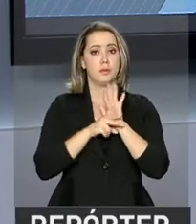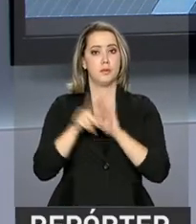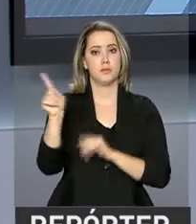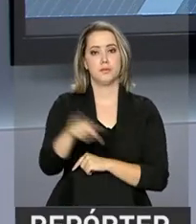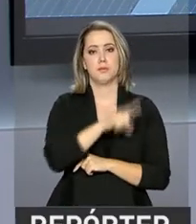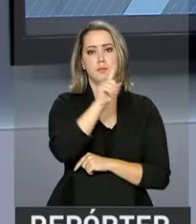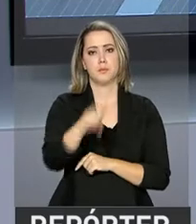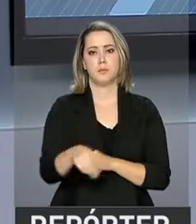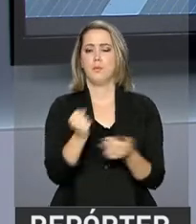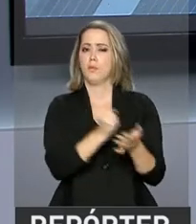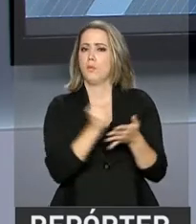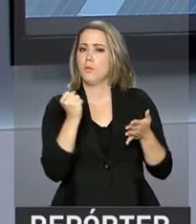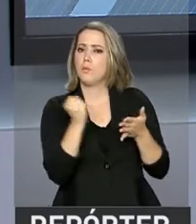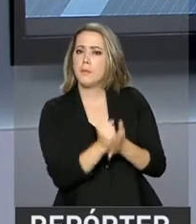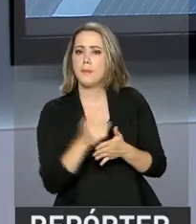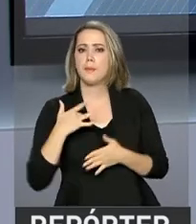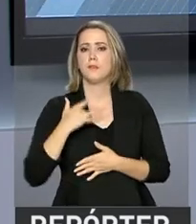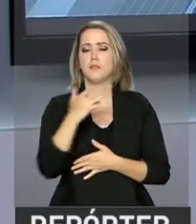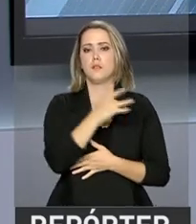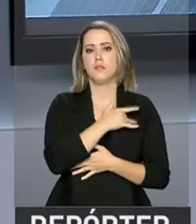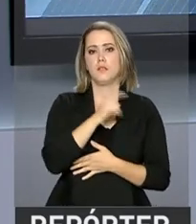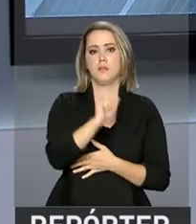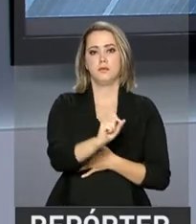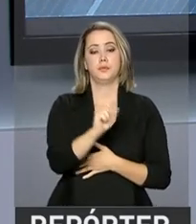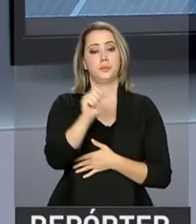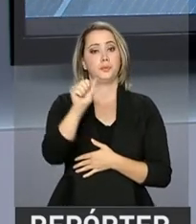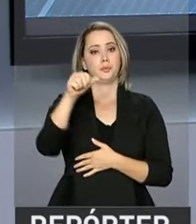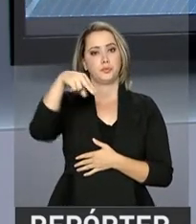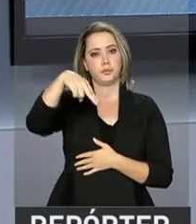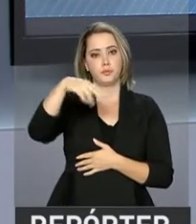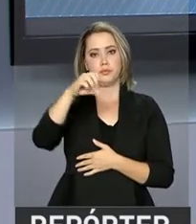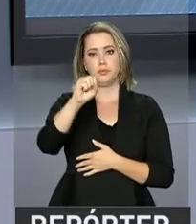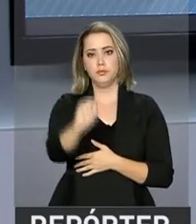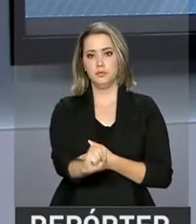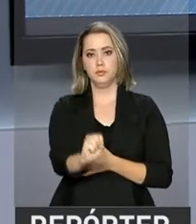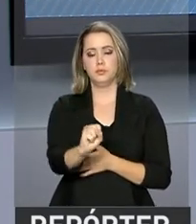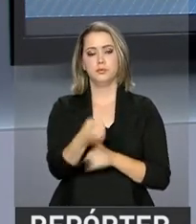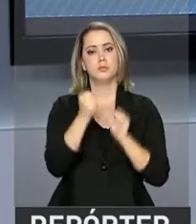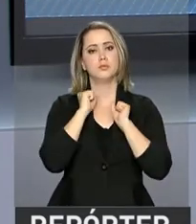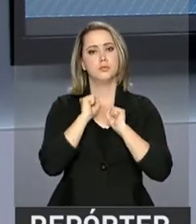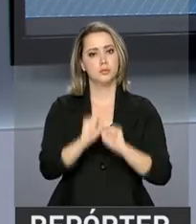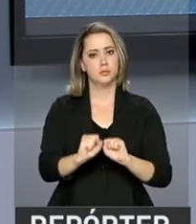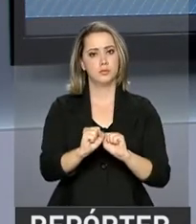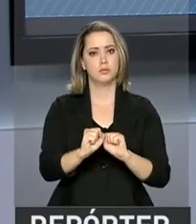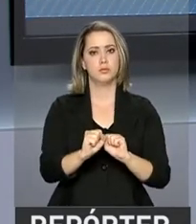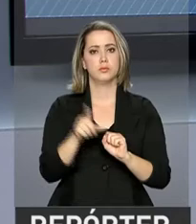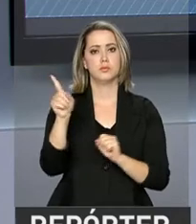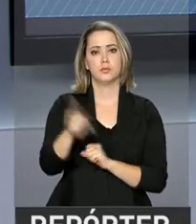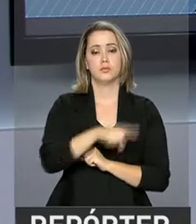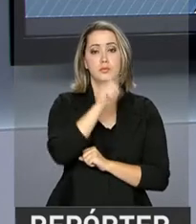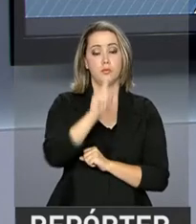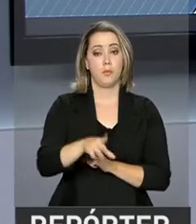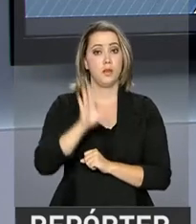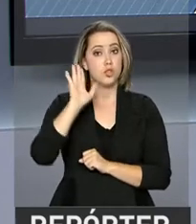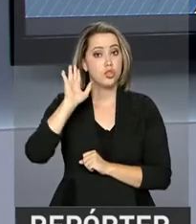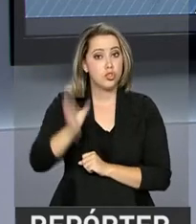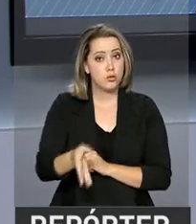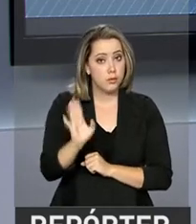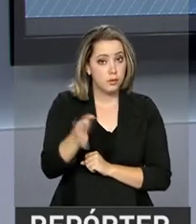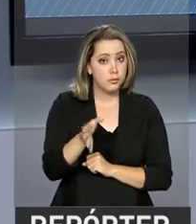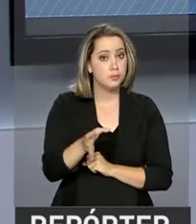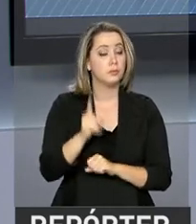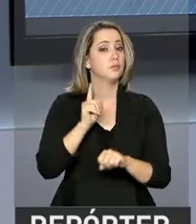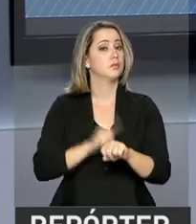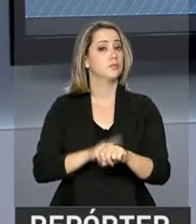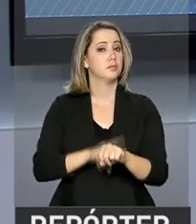cancelar planos de saúde. A medida da Agência Nacional de Saúde Suplementar, a ANS, permite o cancelamento